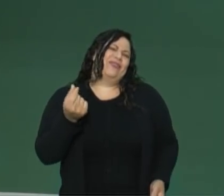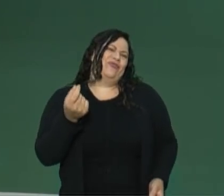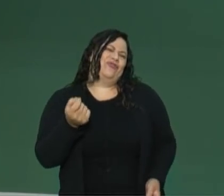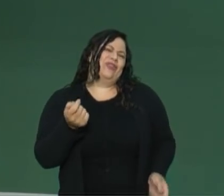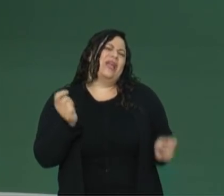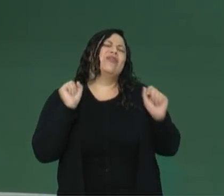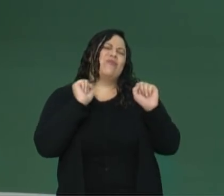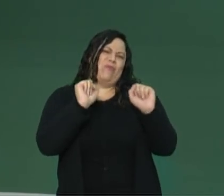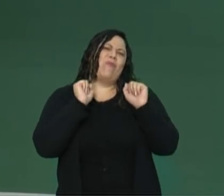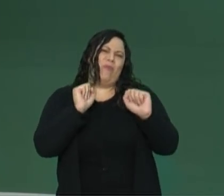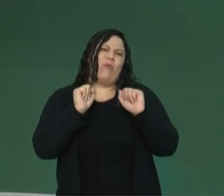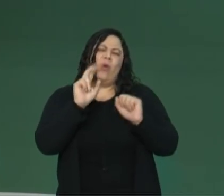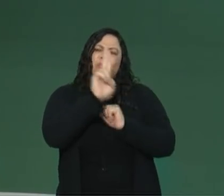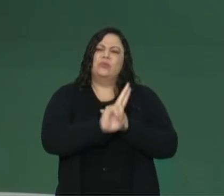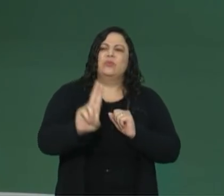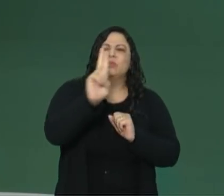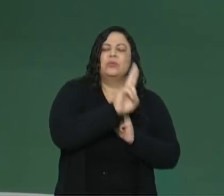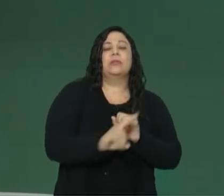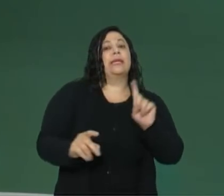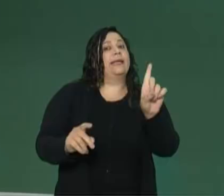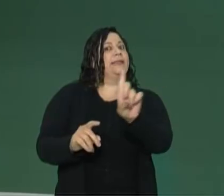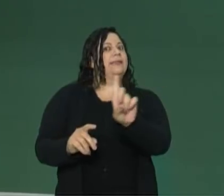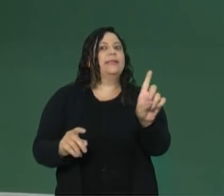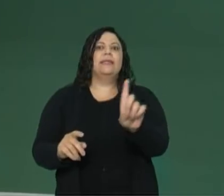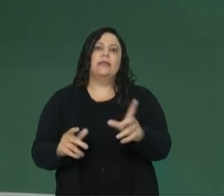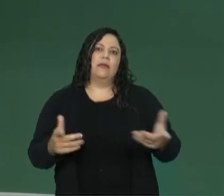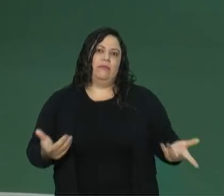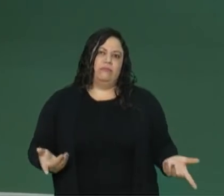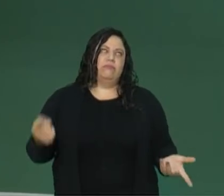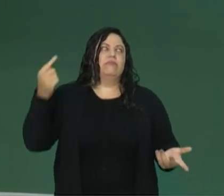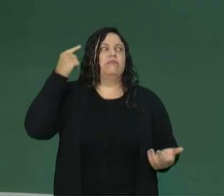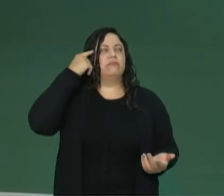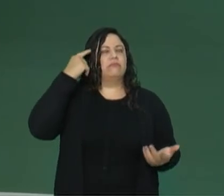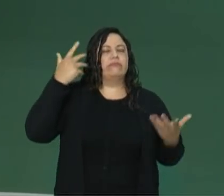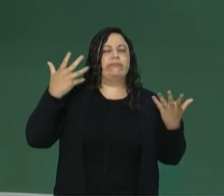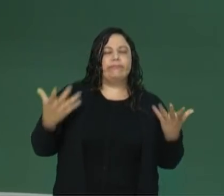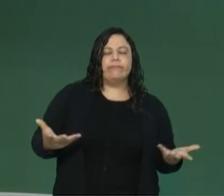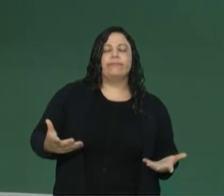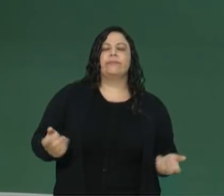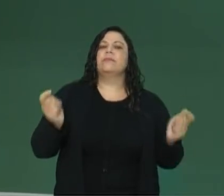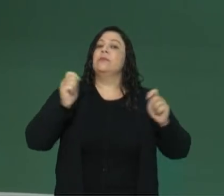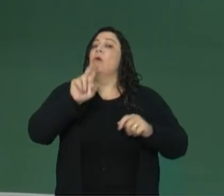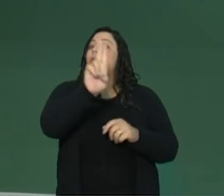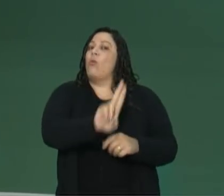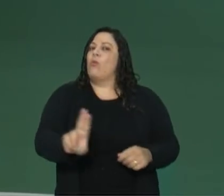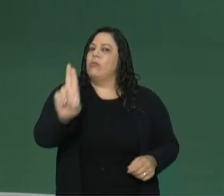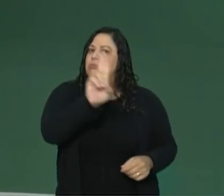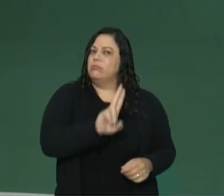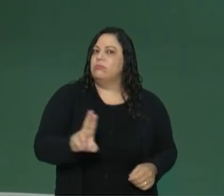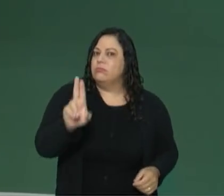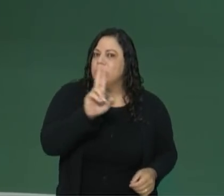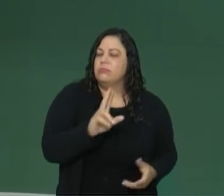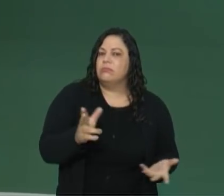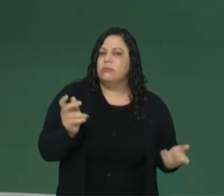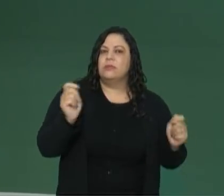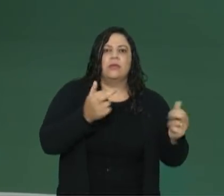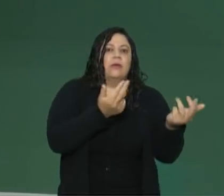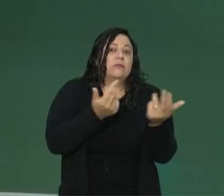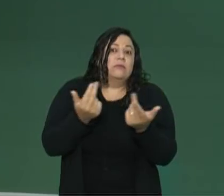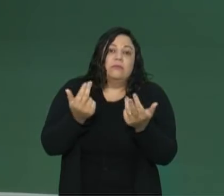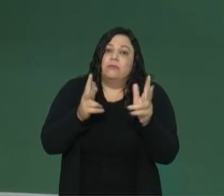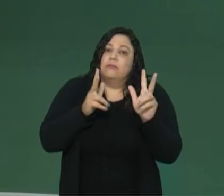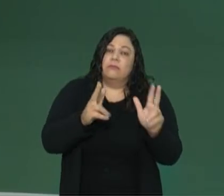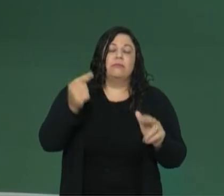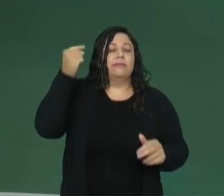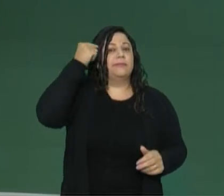posso gastar. Né? Claro que ele não é exatamente isso que ele pensa, mas ele usa o cartão de crédito como se pensasse